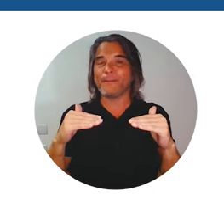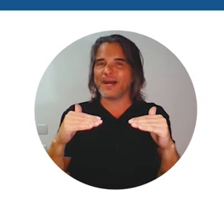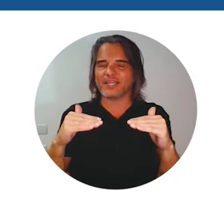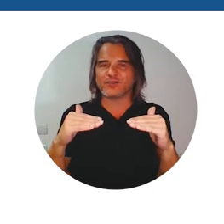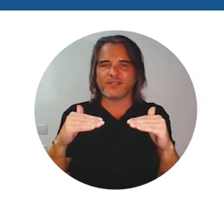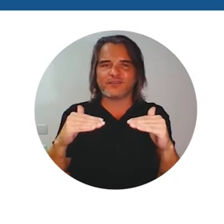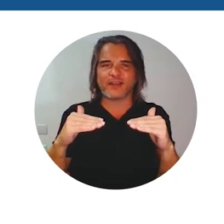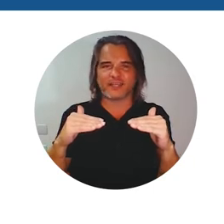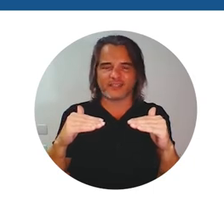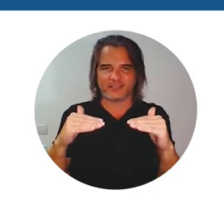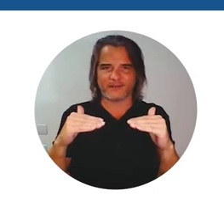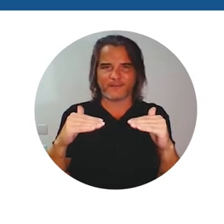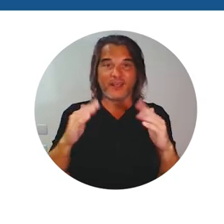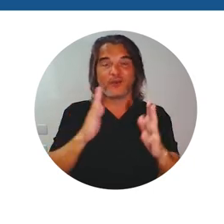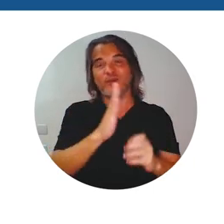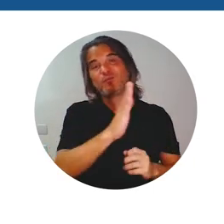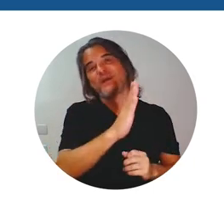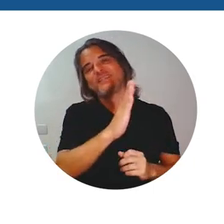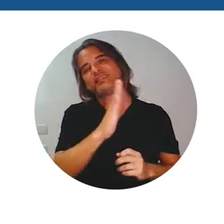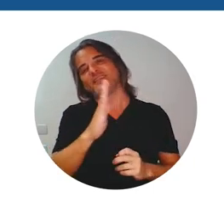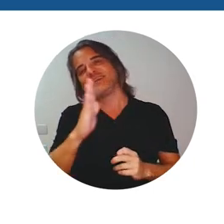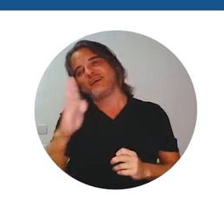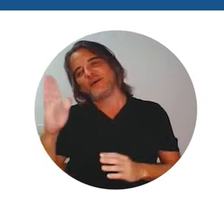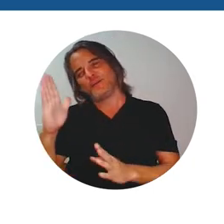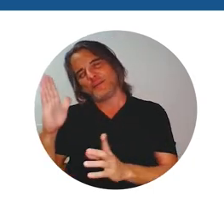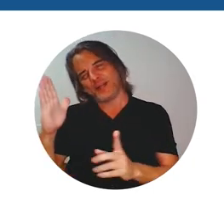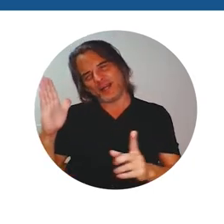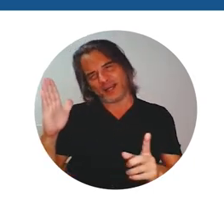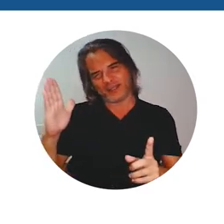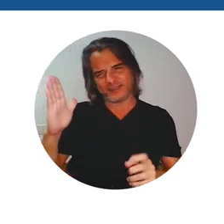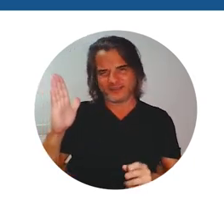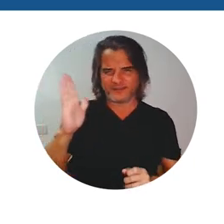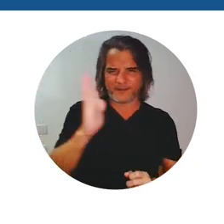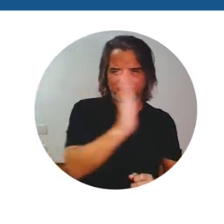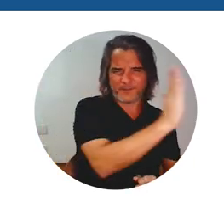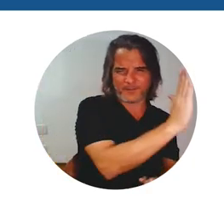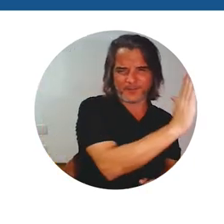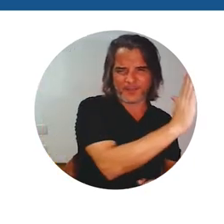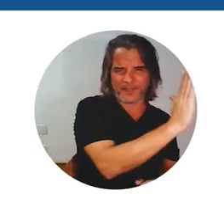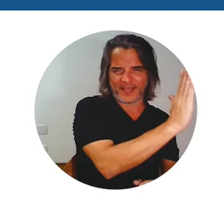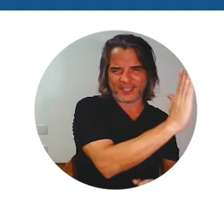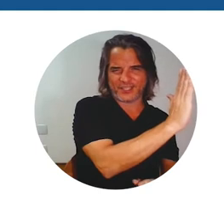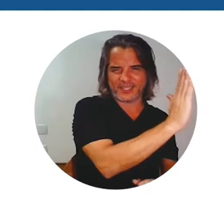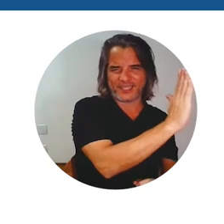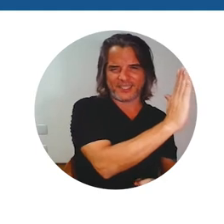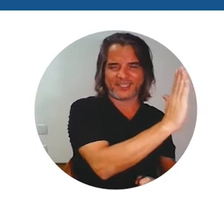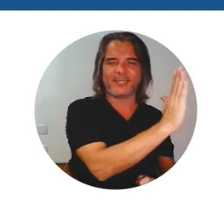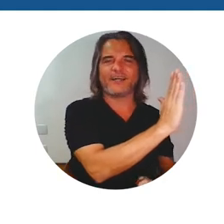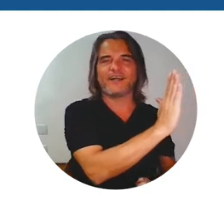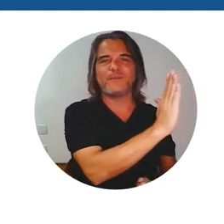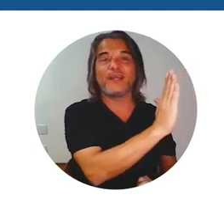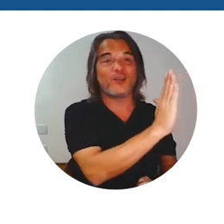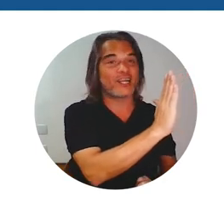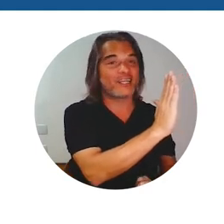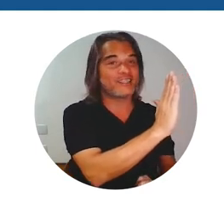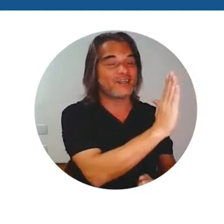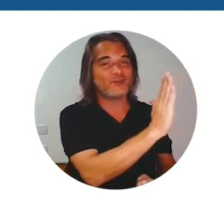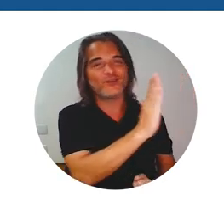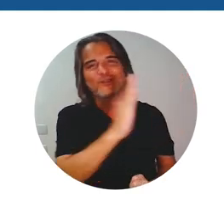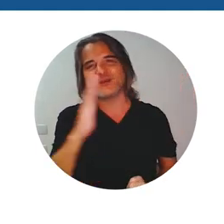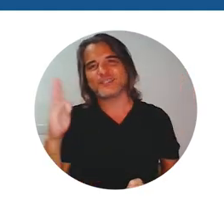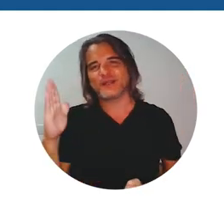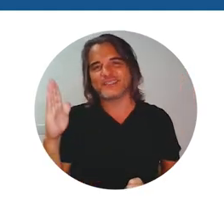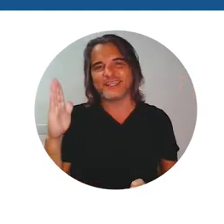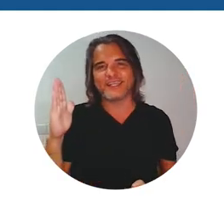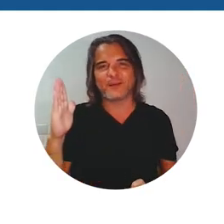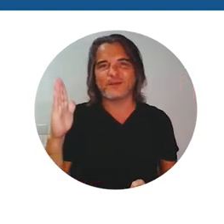mais para baixo, mais fracas. Quanto mais para a direita, melhora a questão,